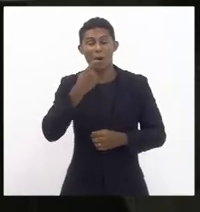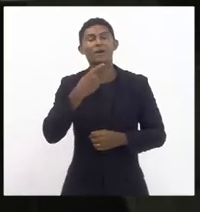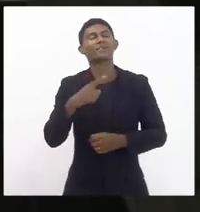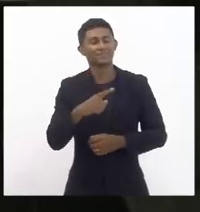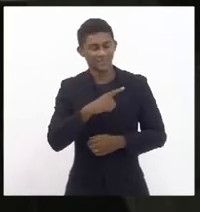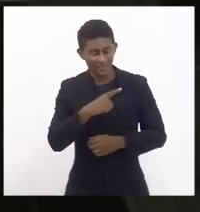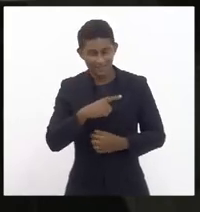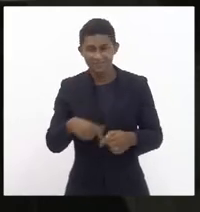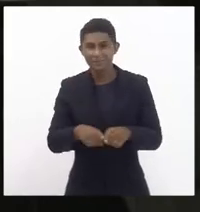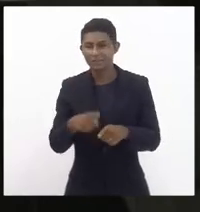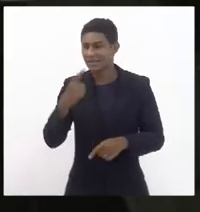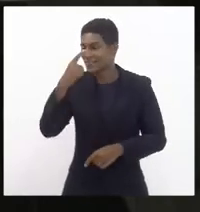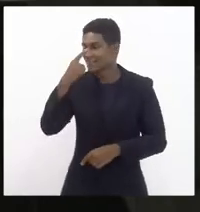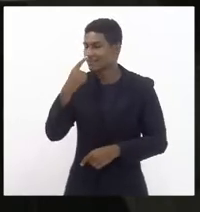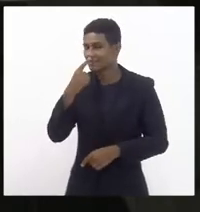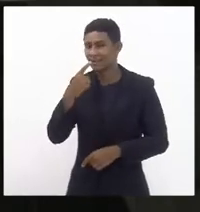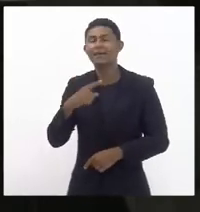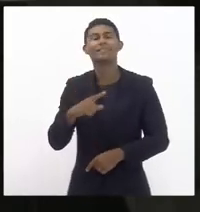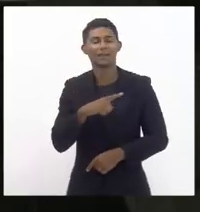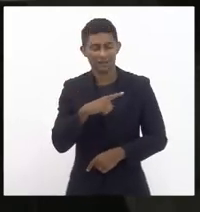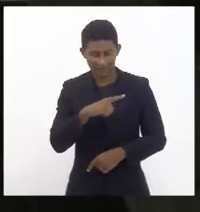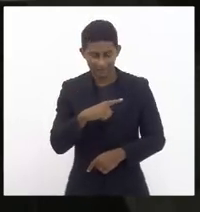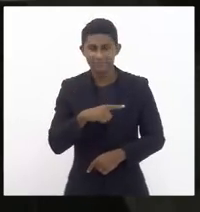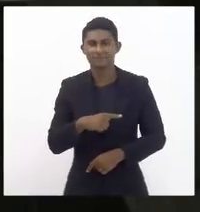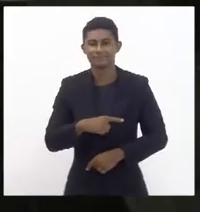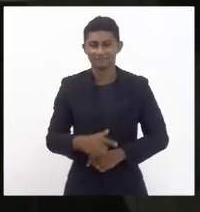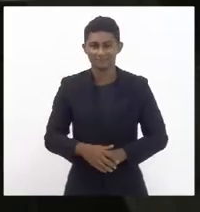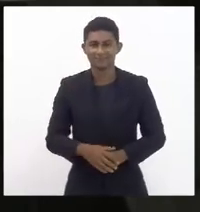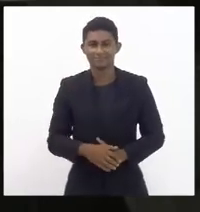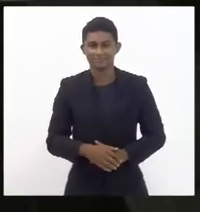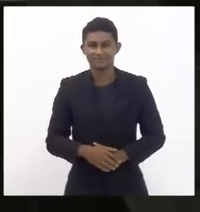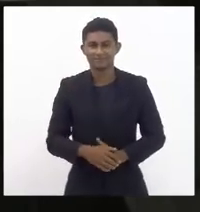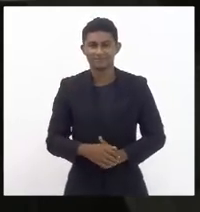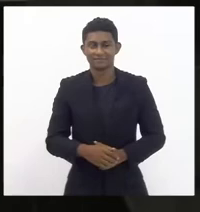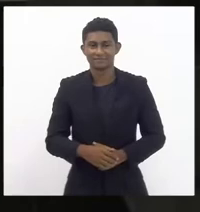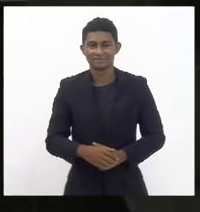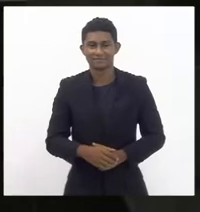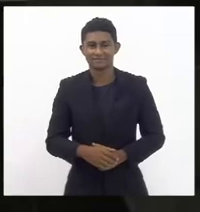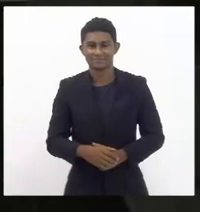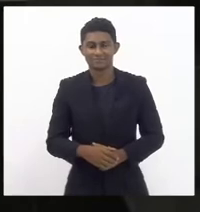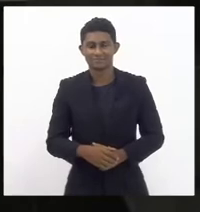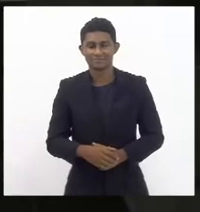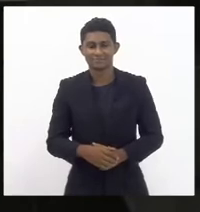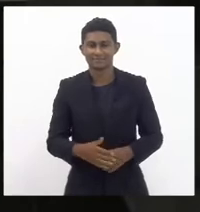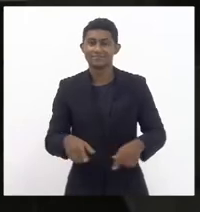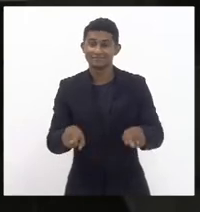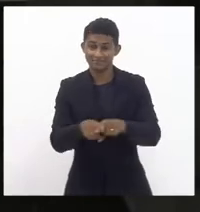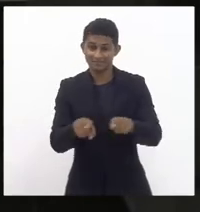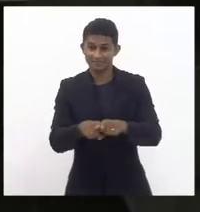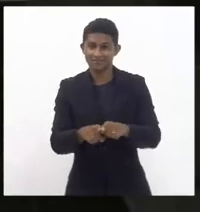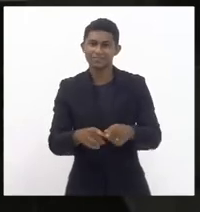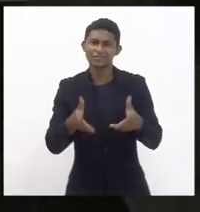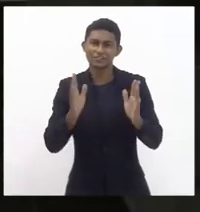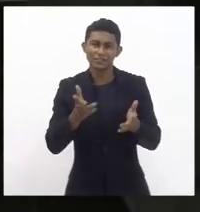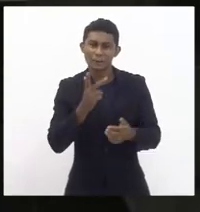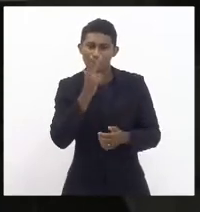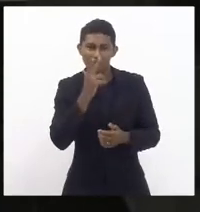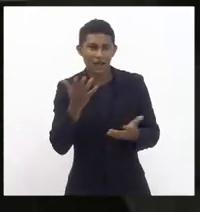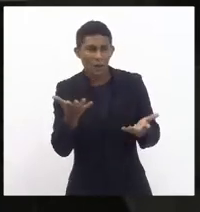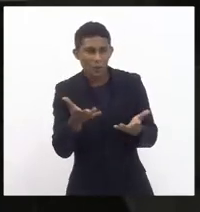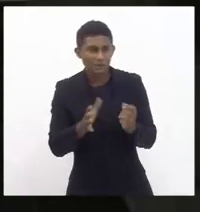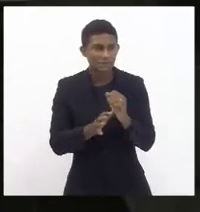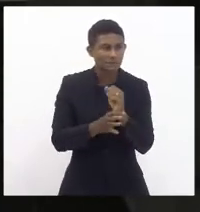o e nariz um Oi e a segurança já nos permite